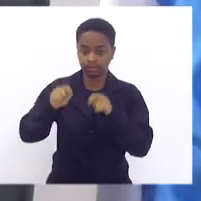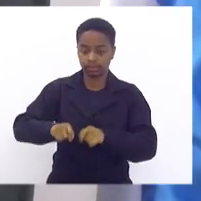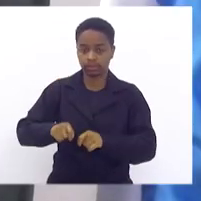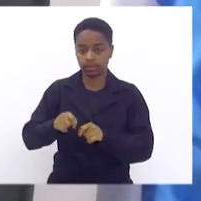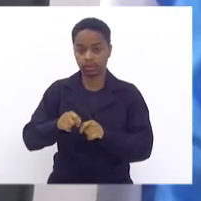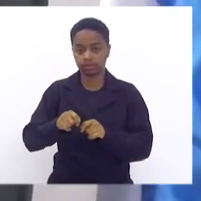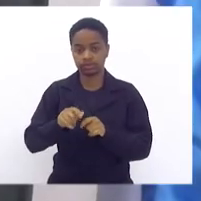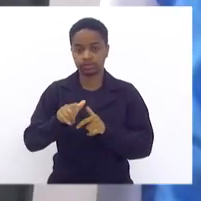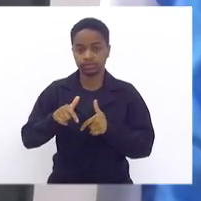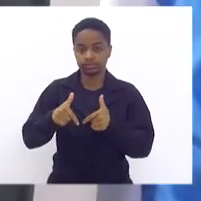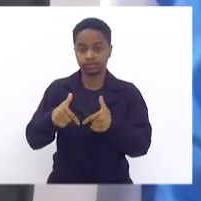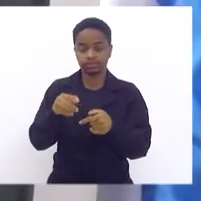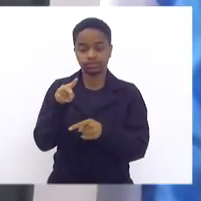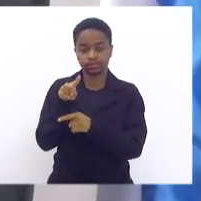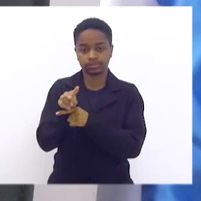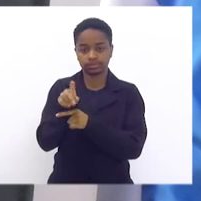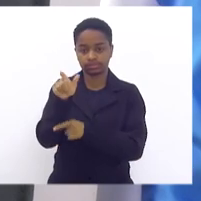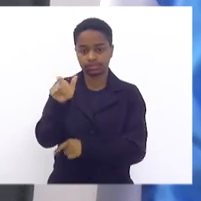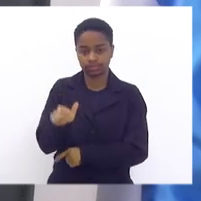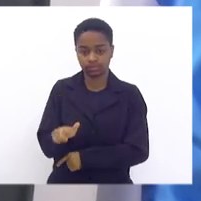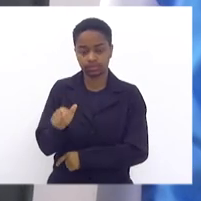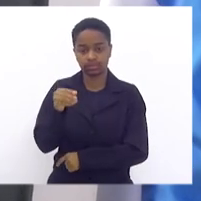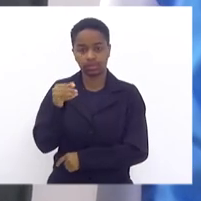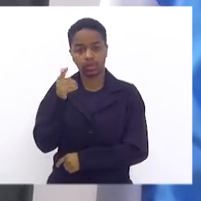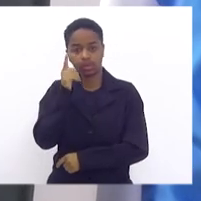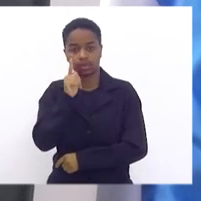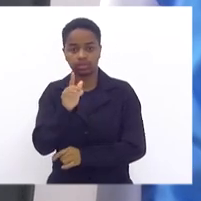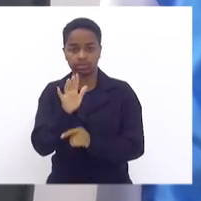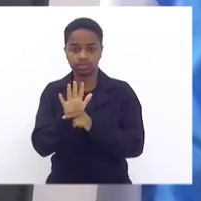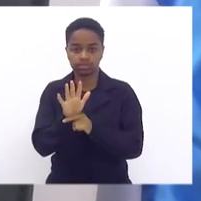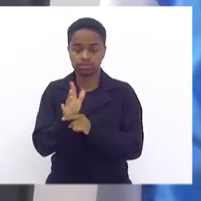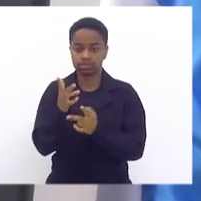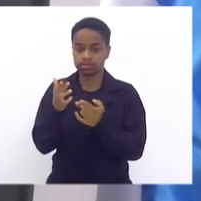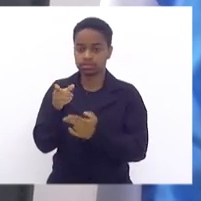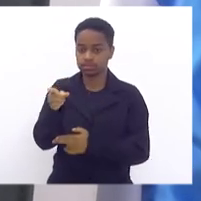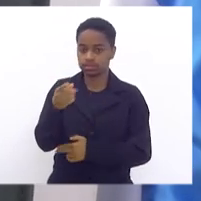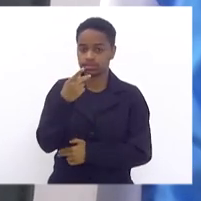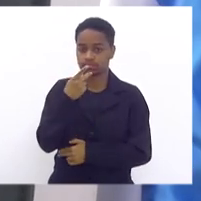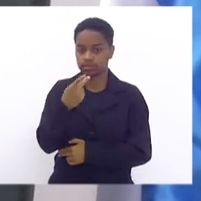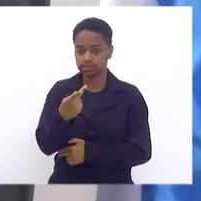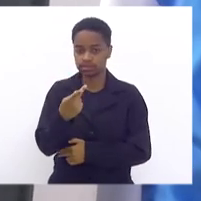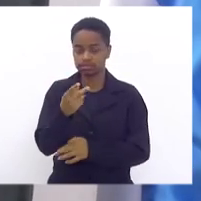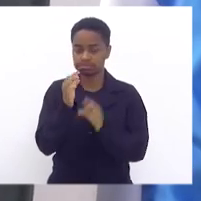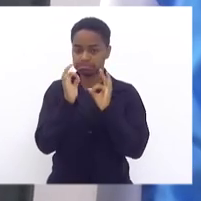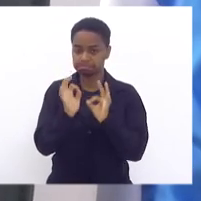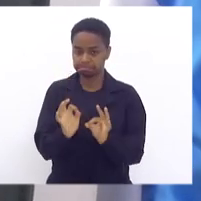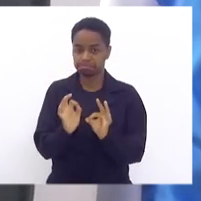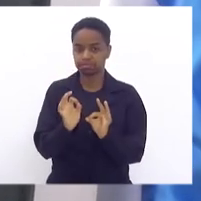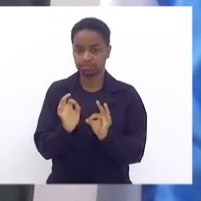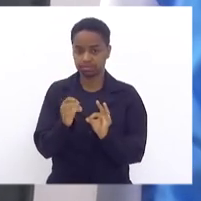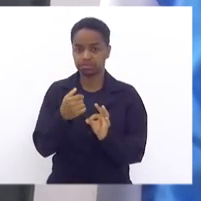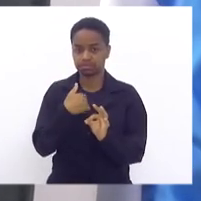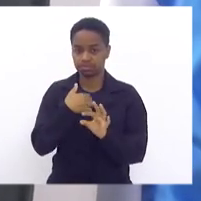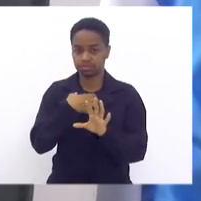medida poderia contribuir, né, para o que a senhora colocou com muita veemência, e eu me